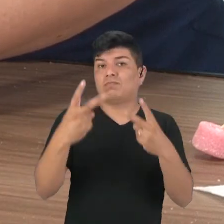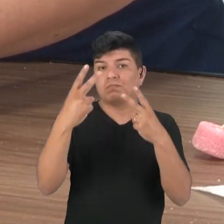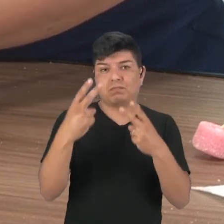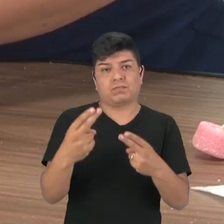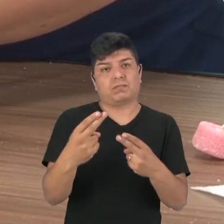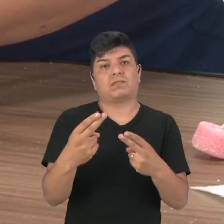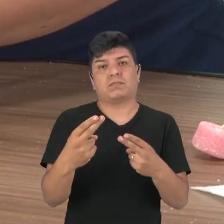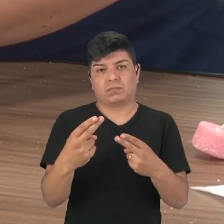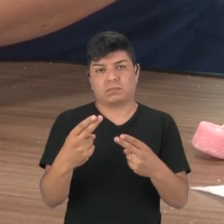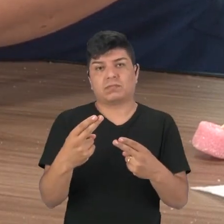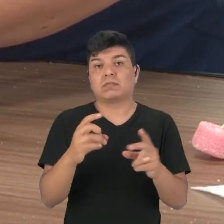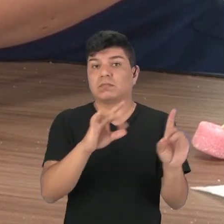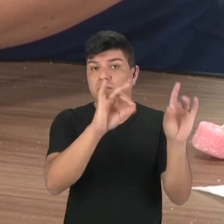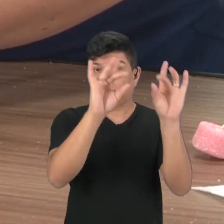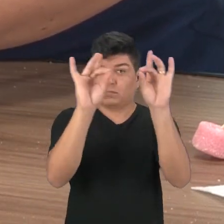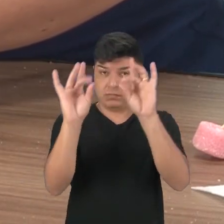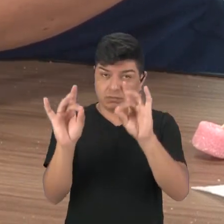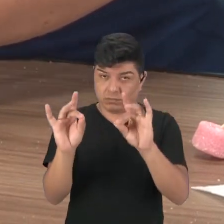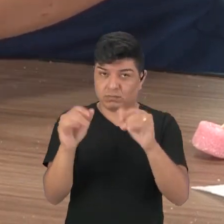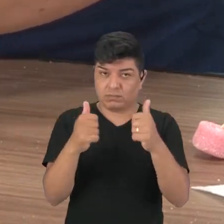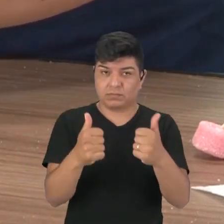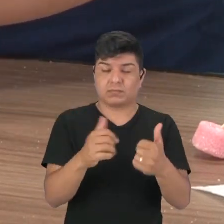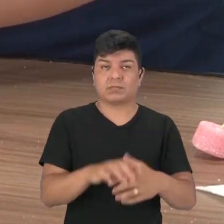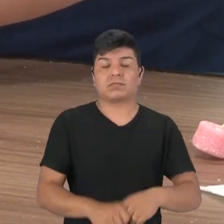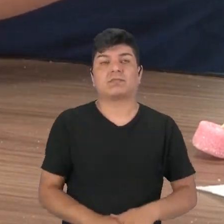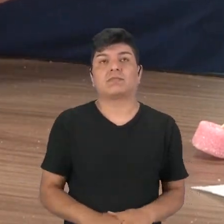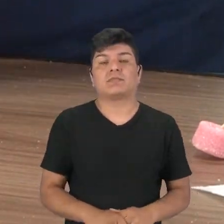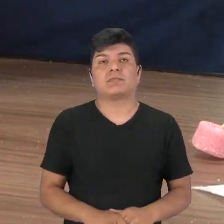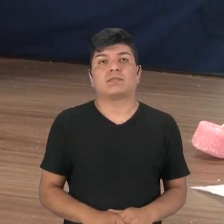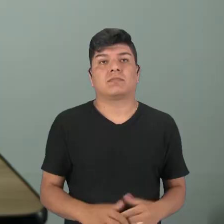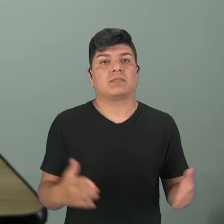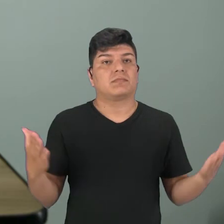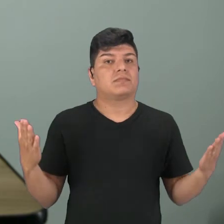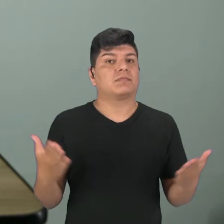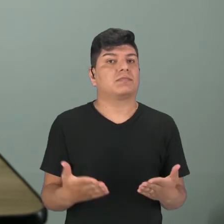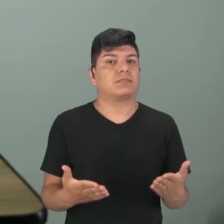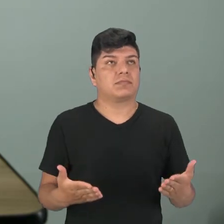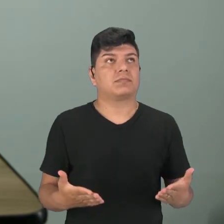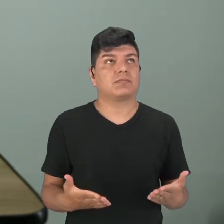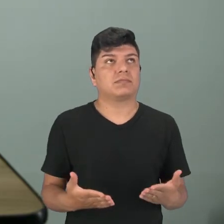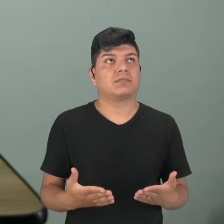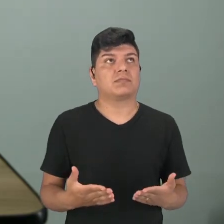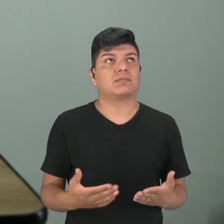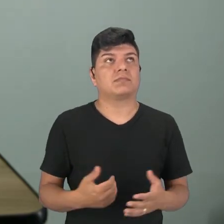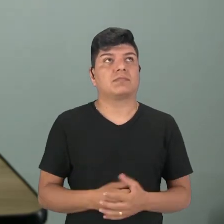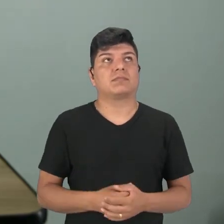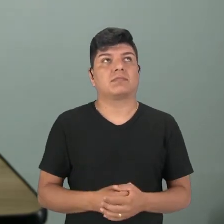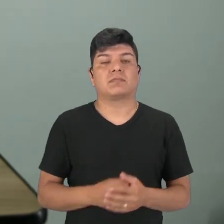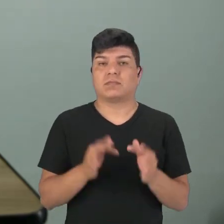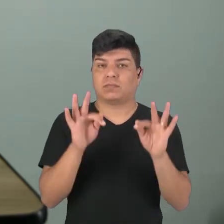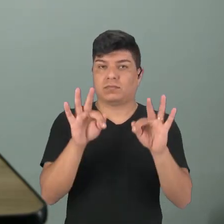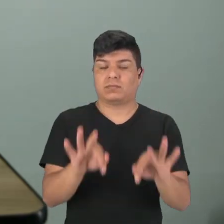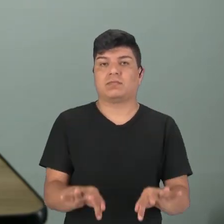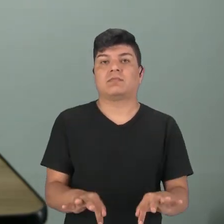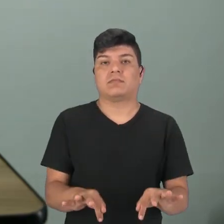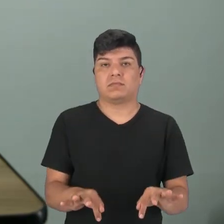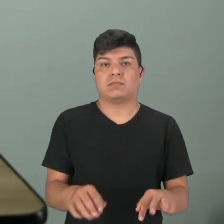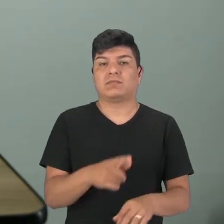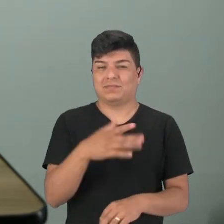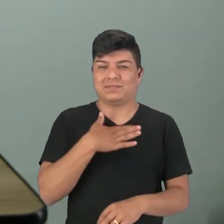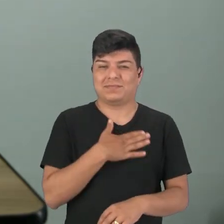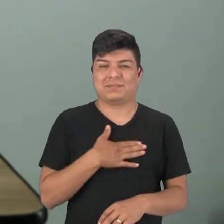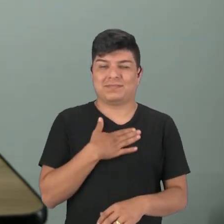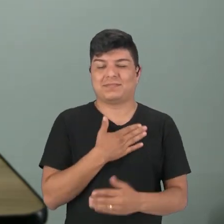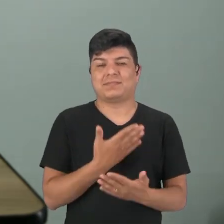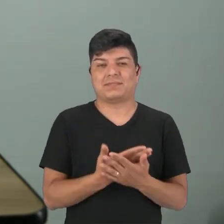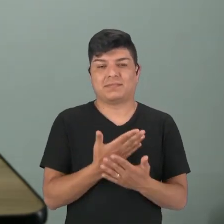mesmo tamanho, então ele é especial, tá bom? E agora, né, nós vamos encerrar. Você